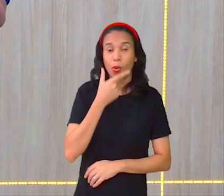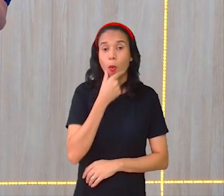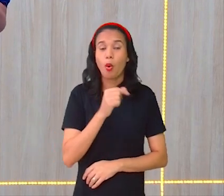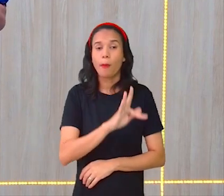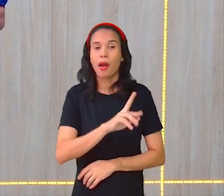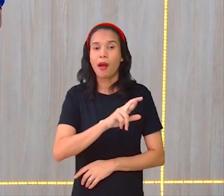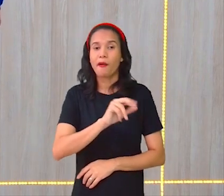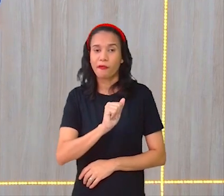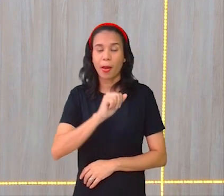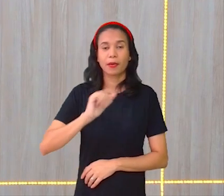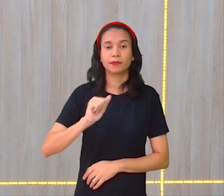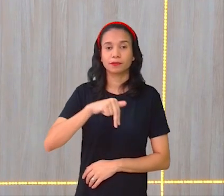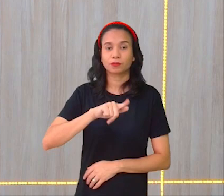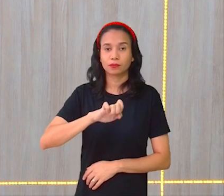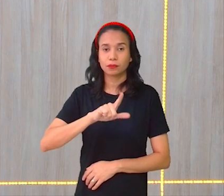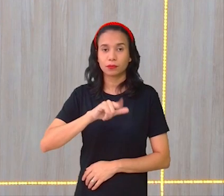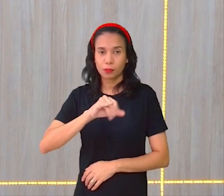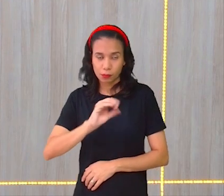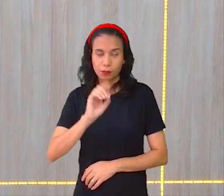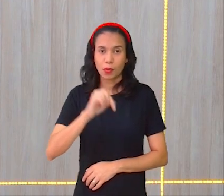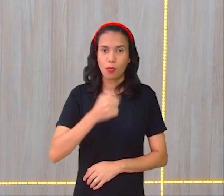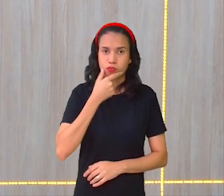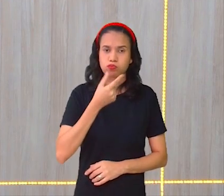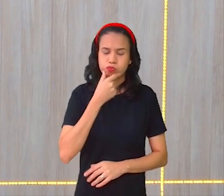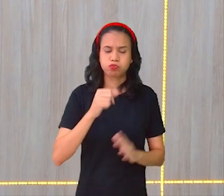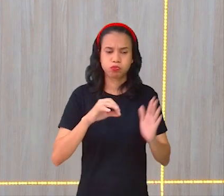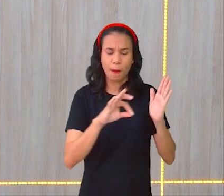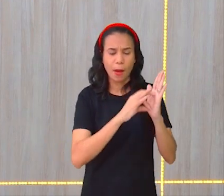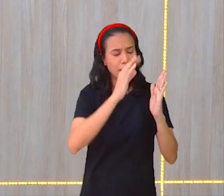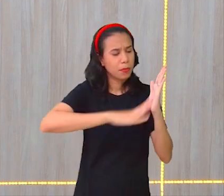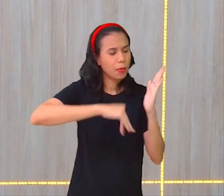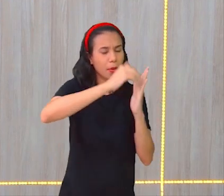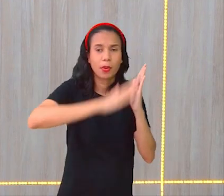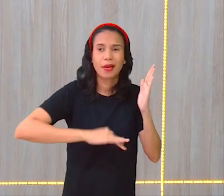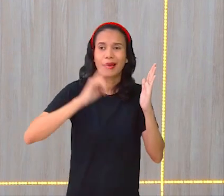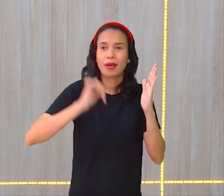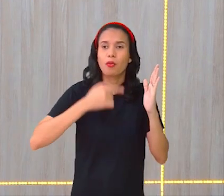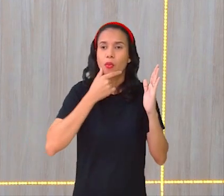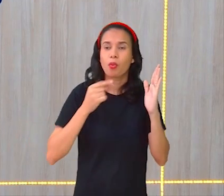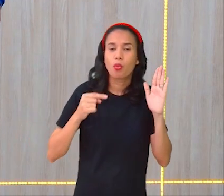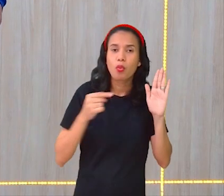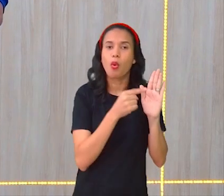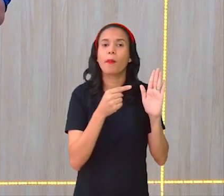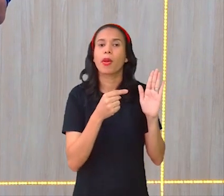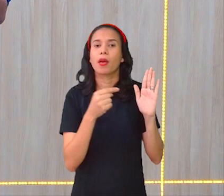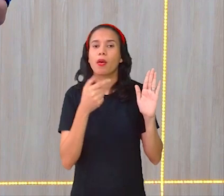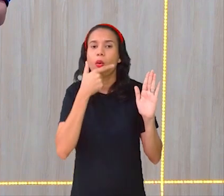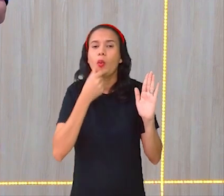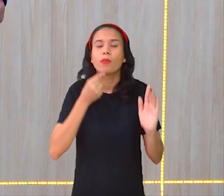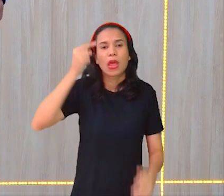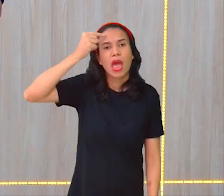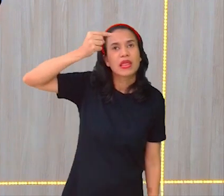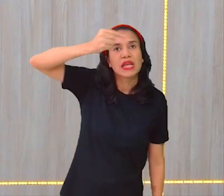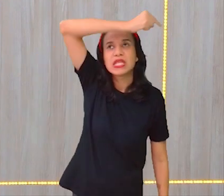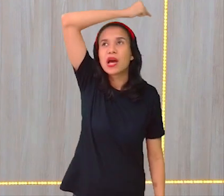é interessante esse artista, porque é muito raro isso, mas ele era um homem tido como um homem santo,